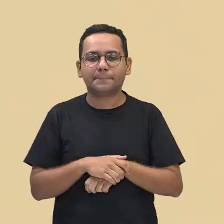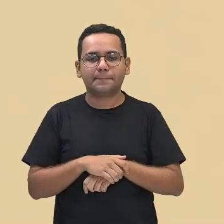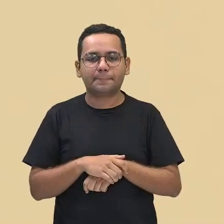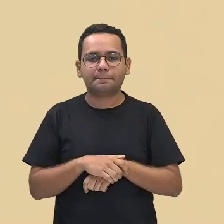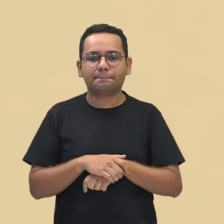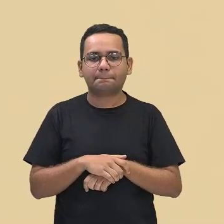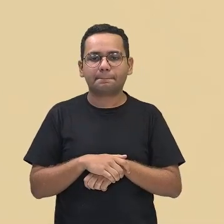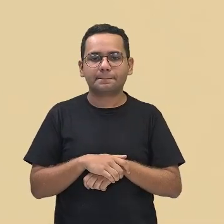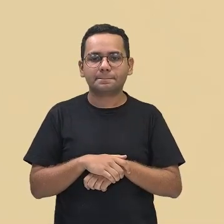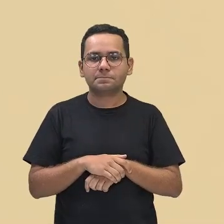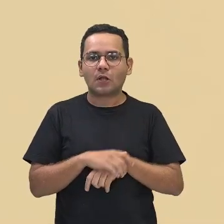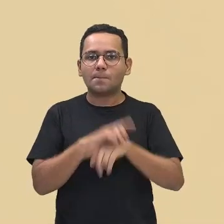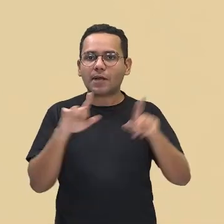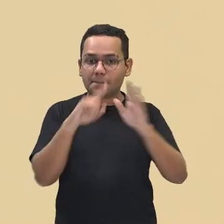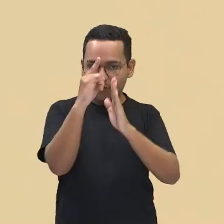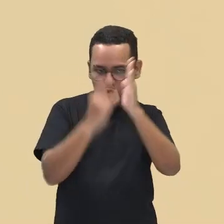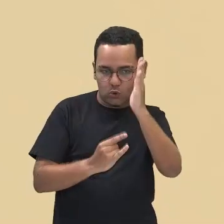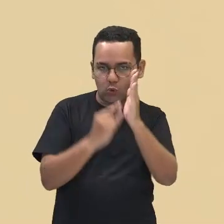pode